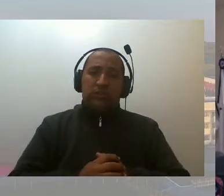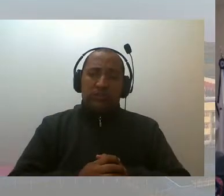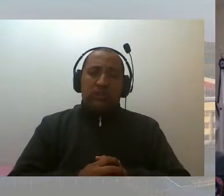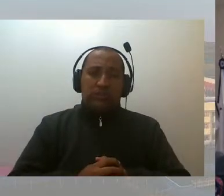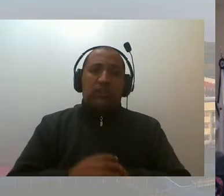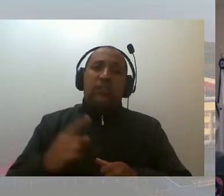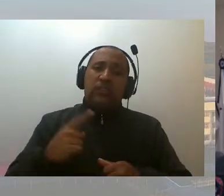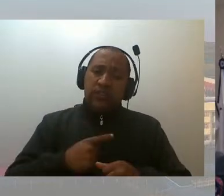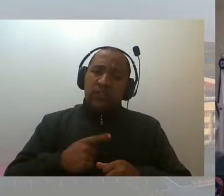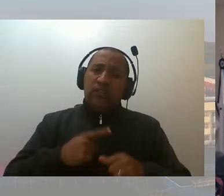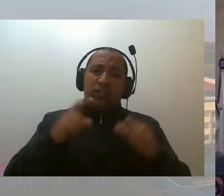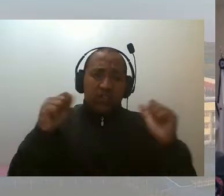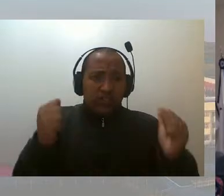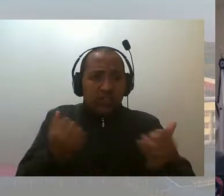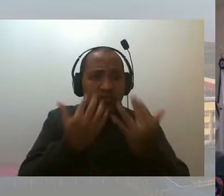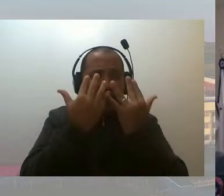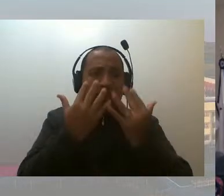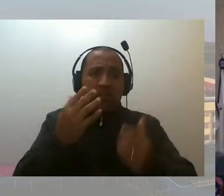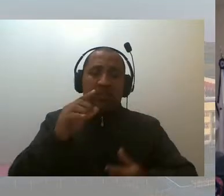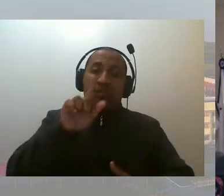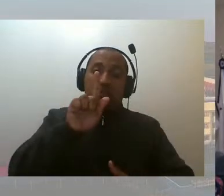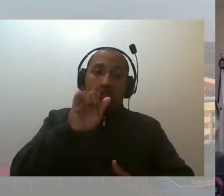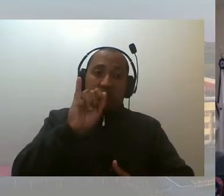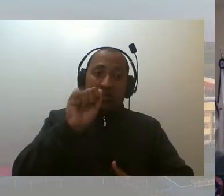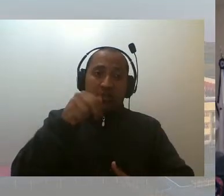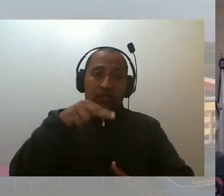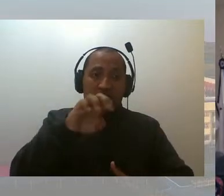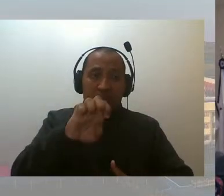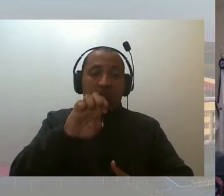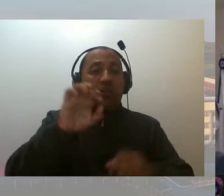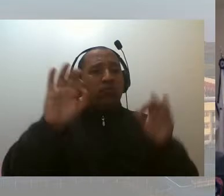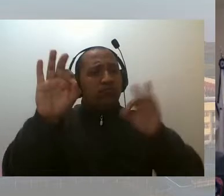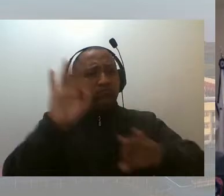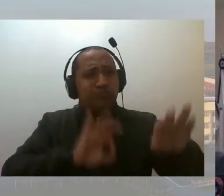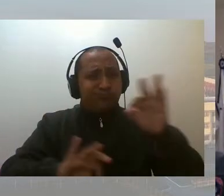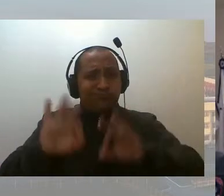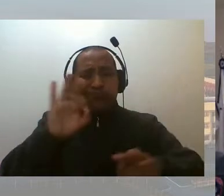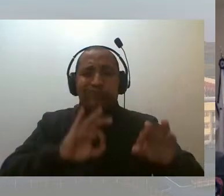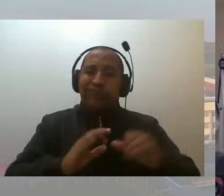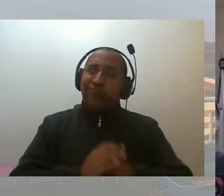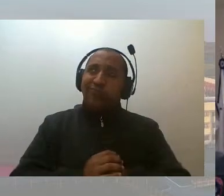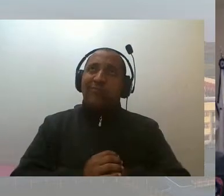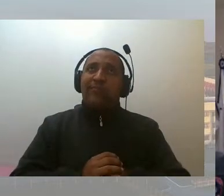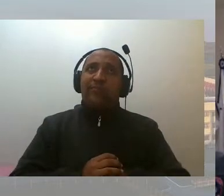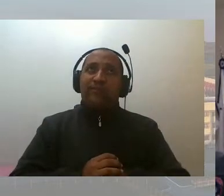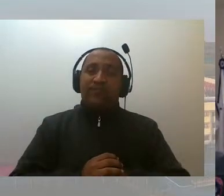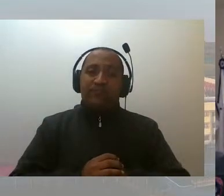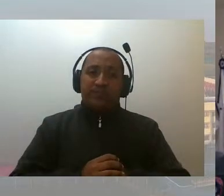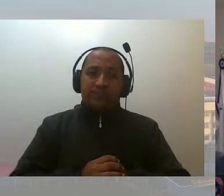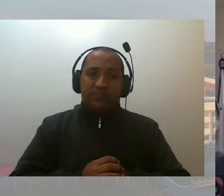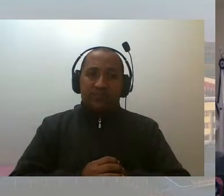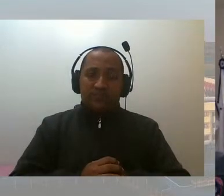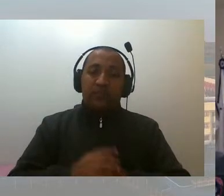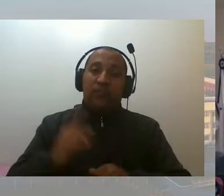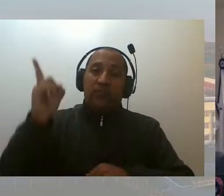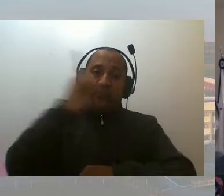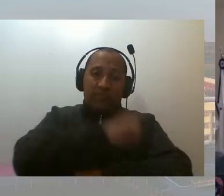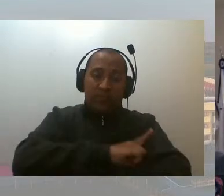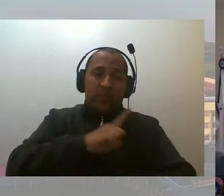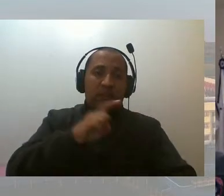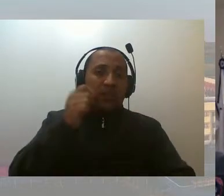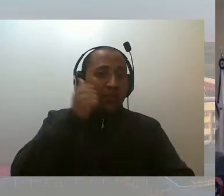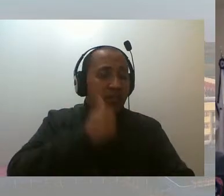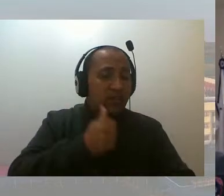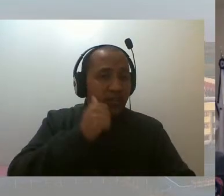num evento que a professora Giane estava organizando, um movimento, era o Dia da Mulher